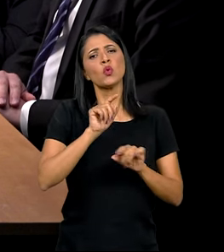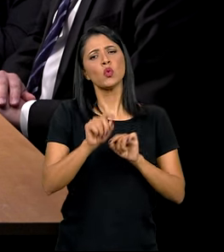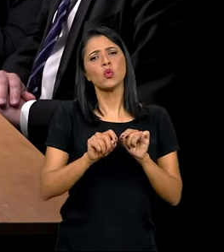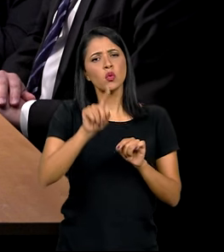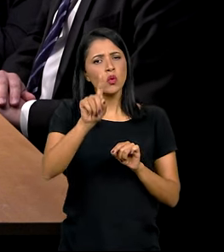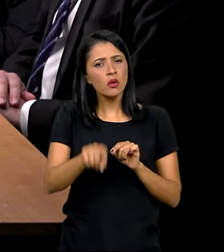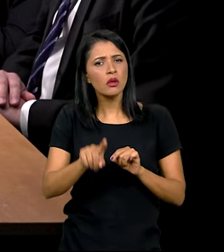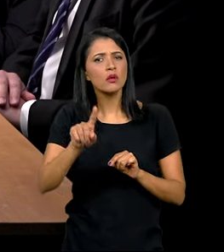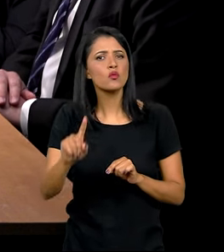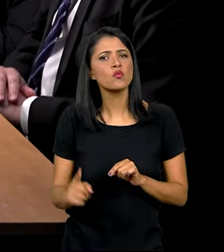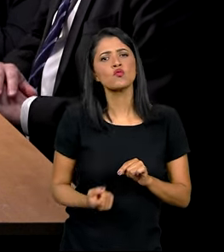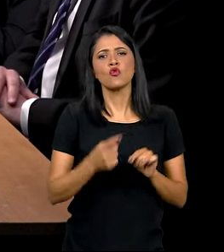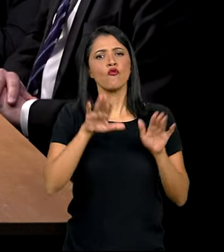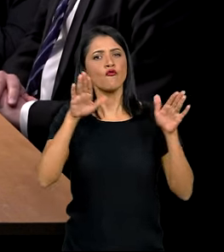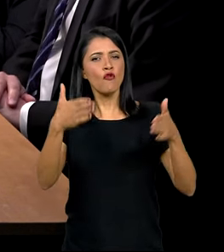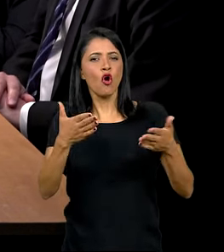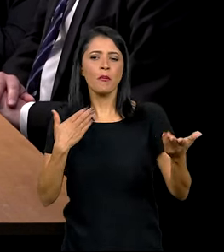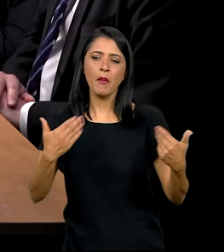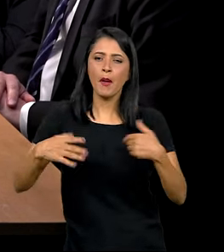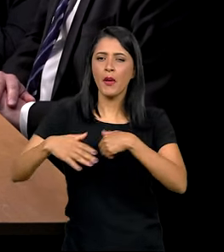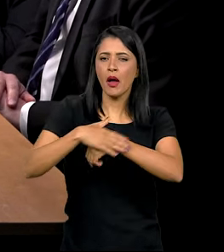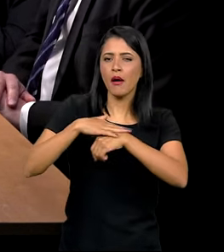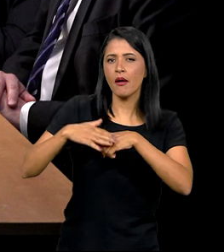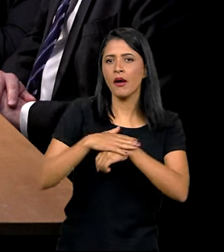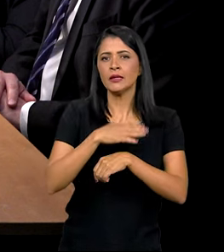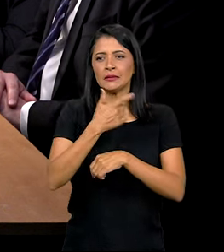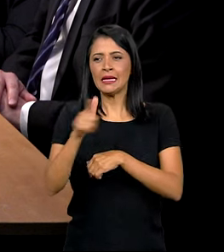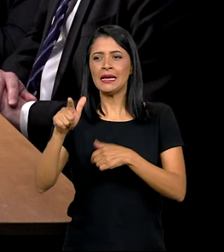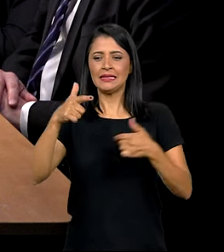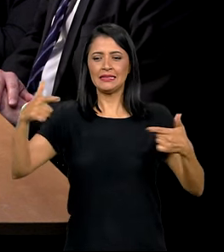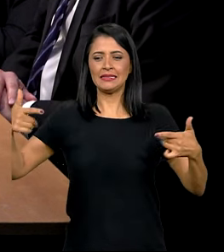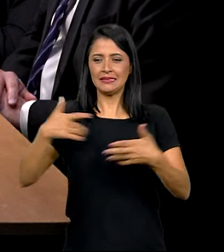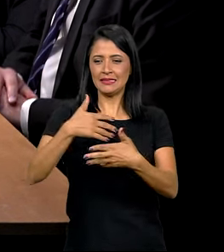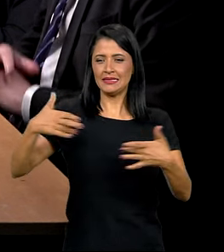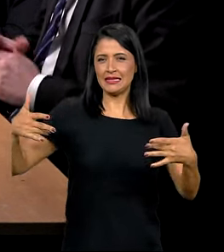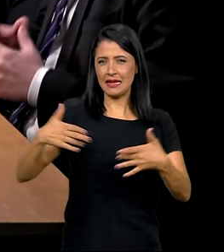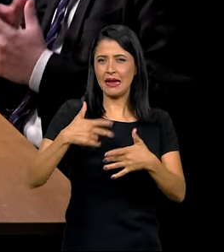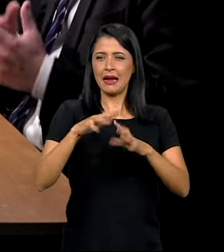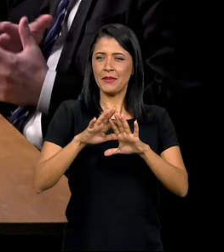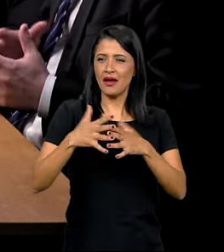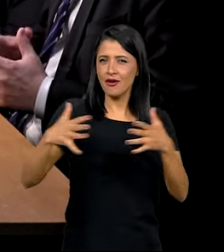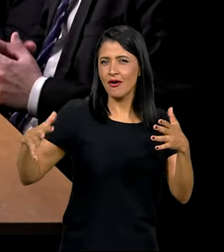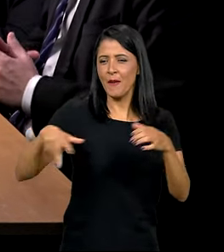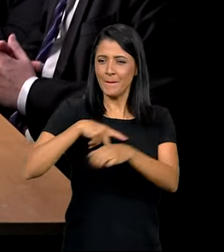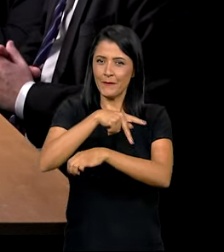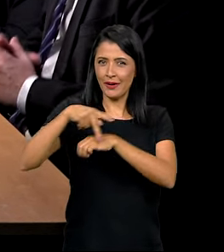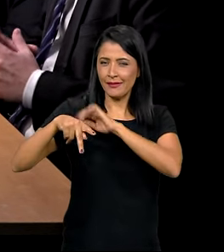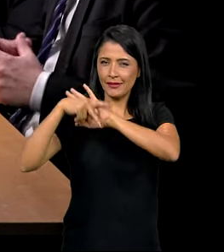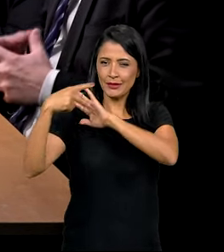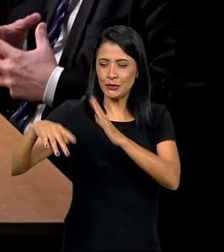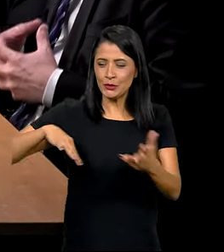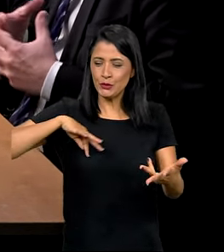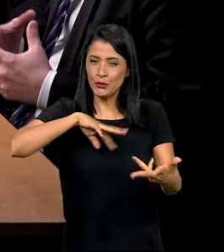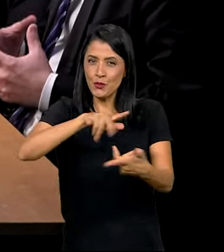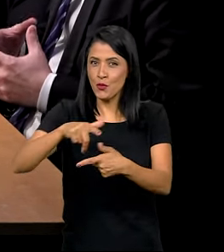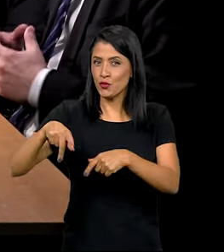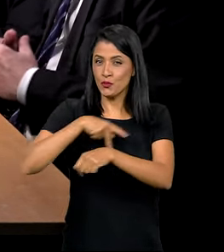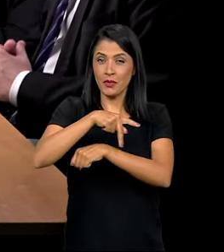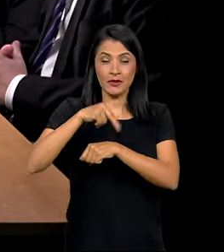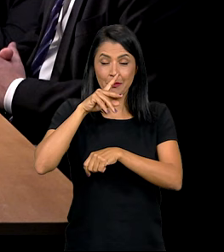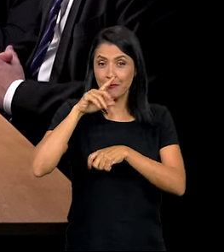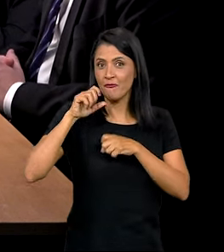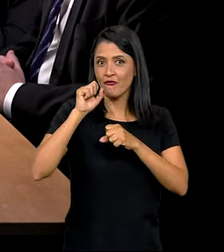a um um Fórum de diálogo dessas maiores cidades dos maiores países do mundo dos países mais